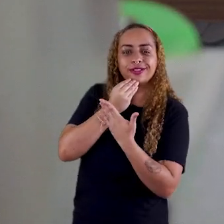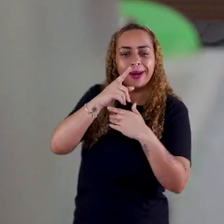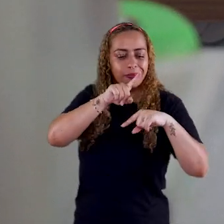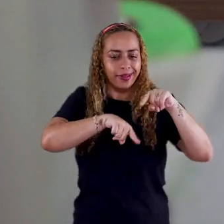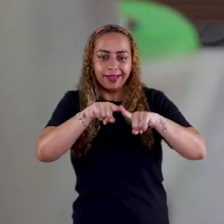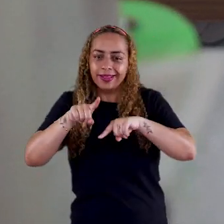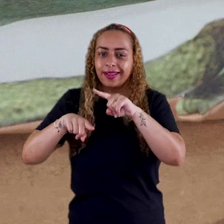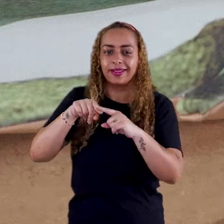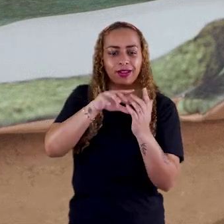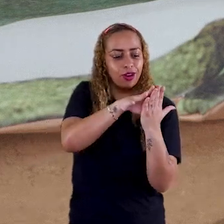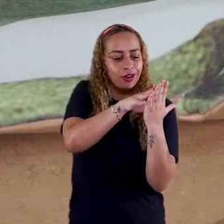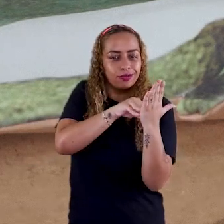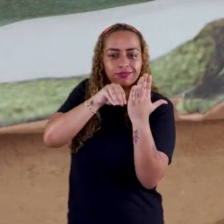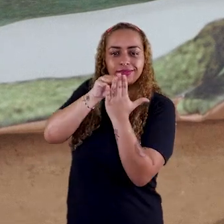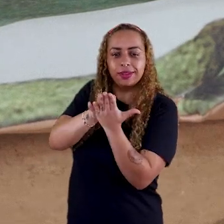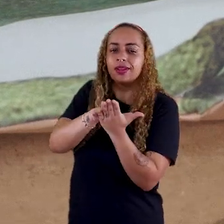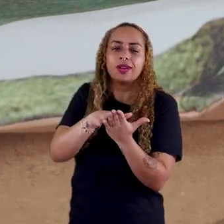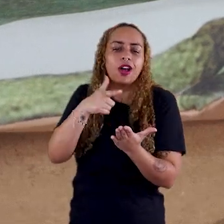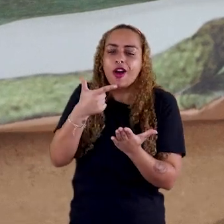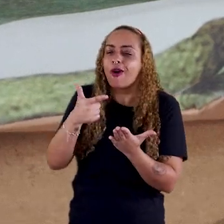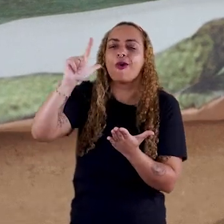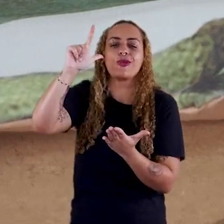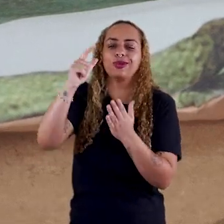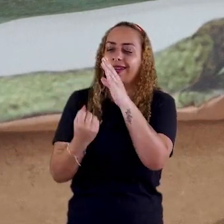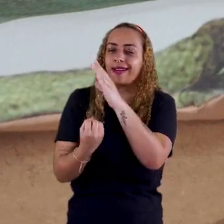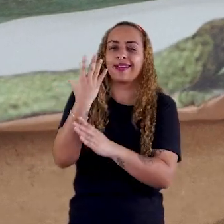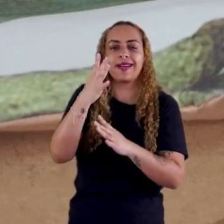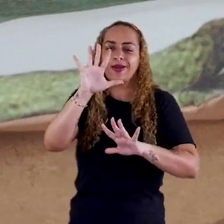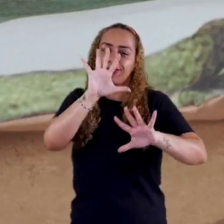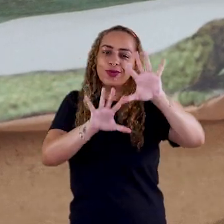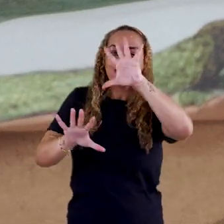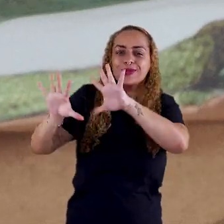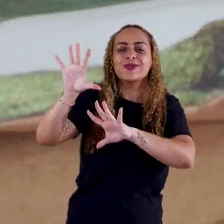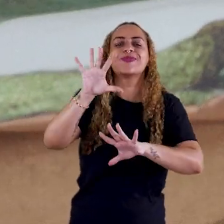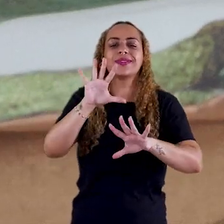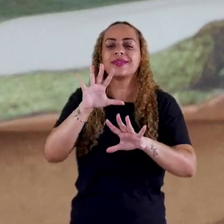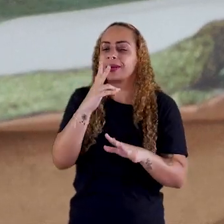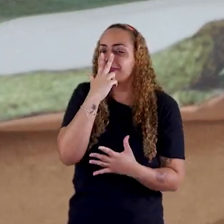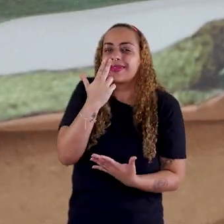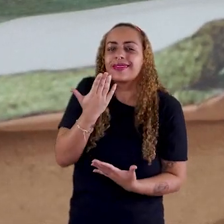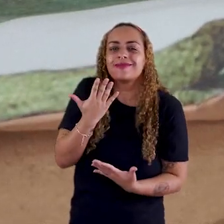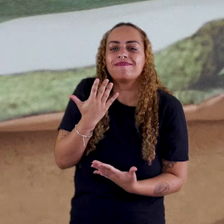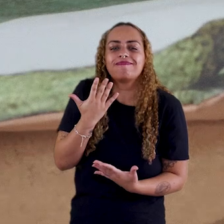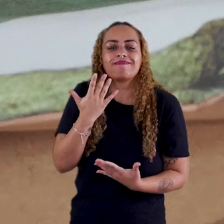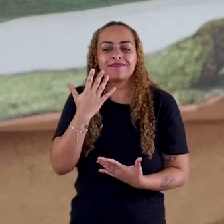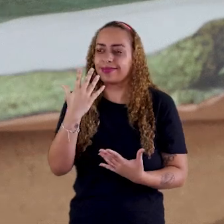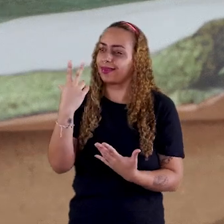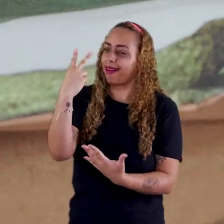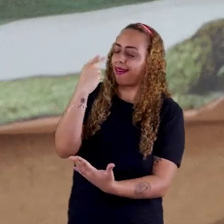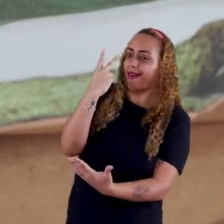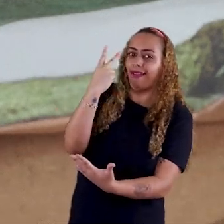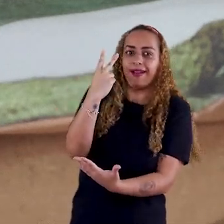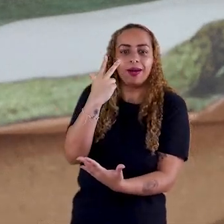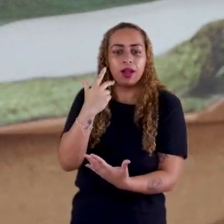materiais e criar uma atmosfera, assim, né, de enganação. E aí eu acho que eu comecei